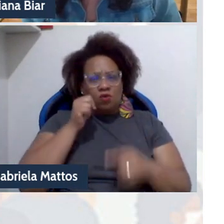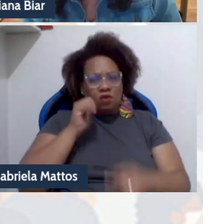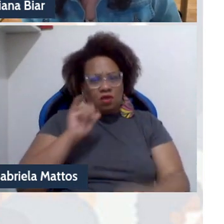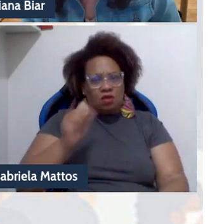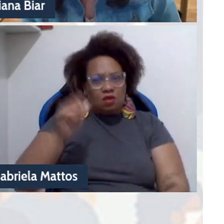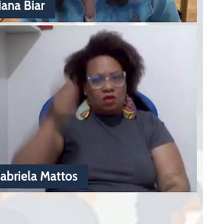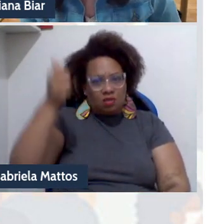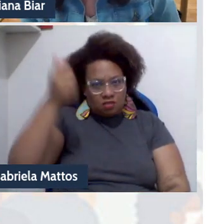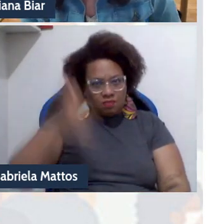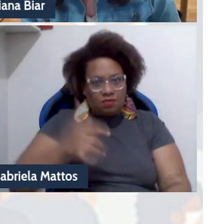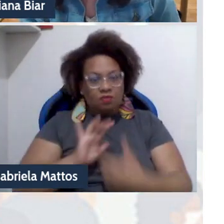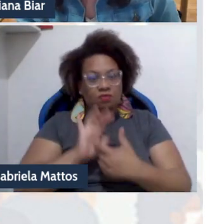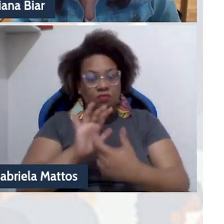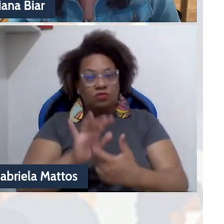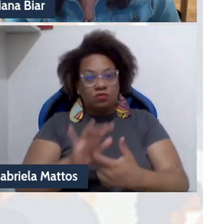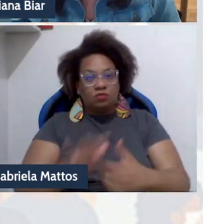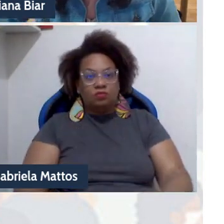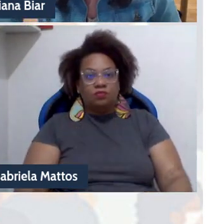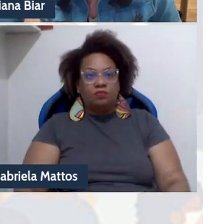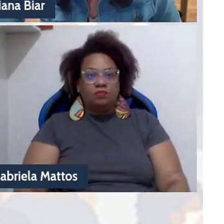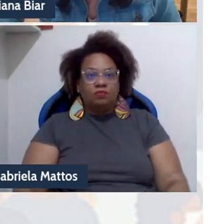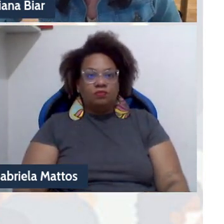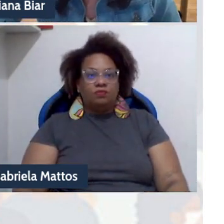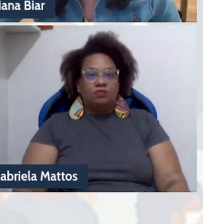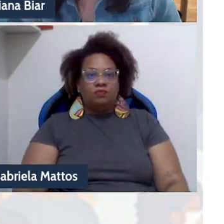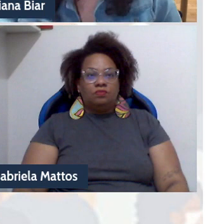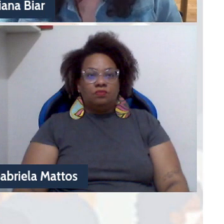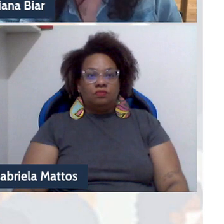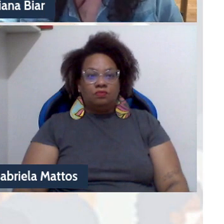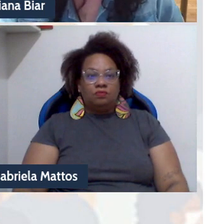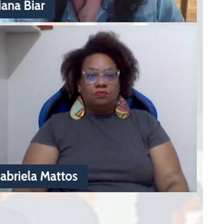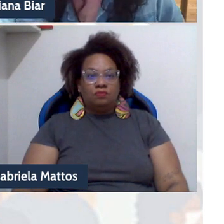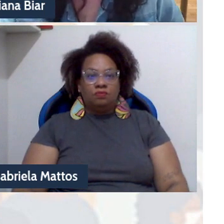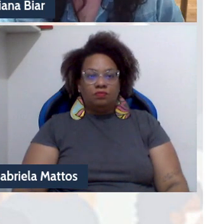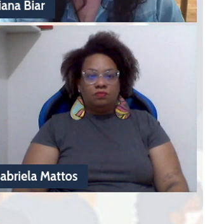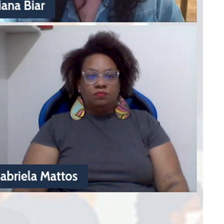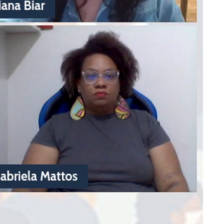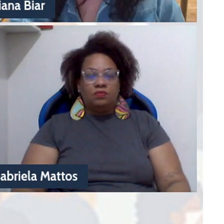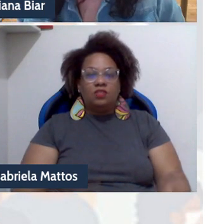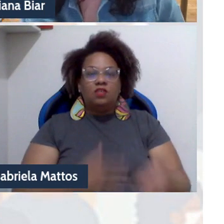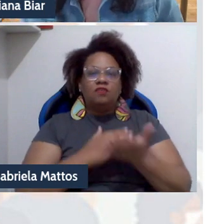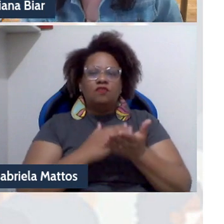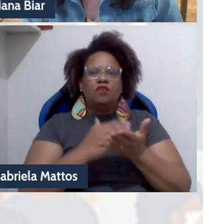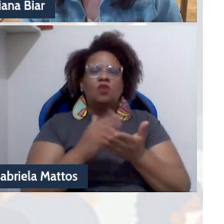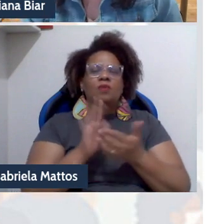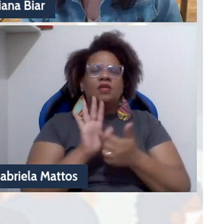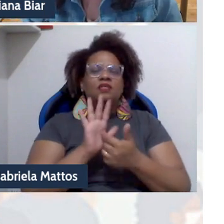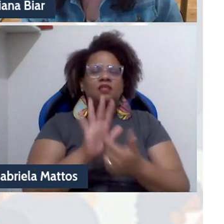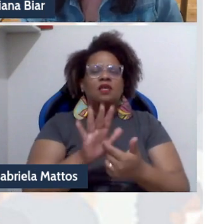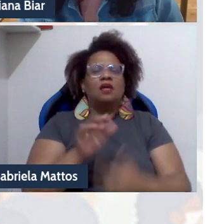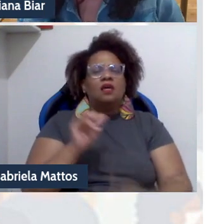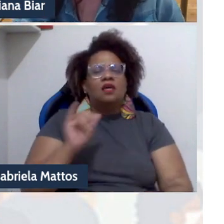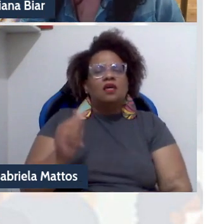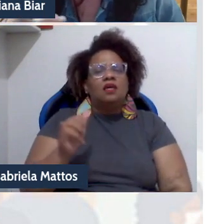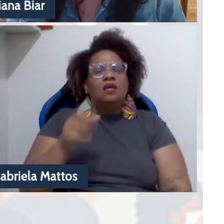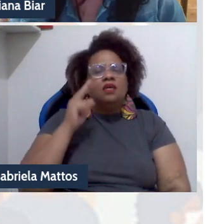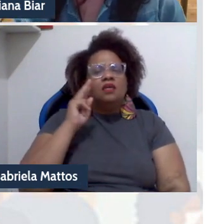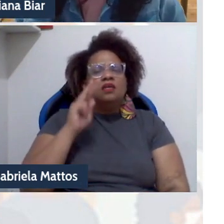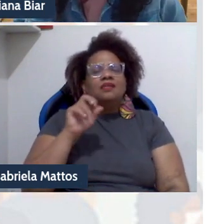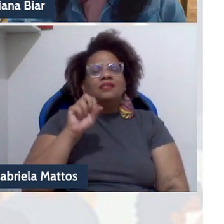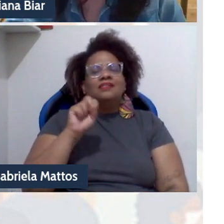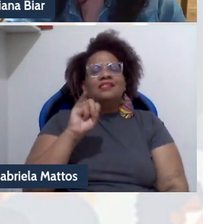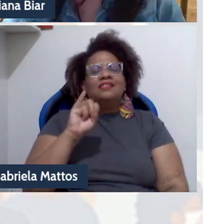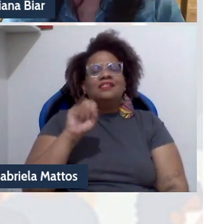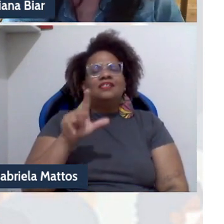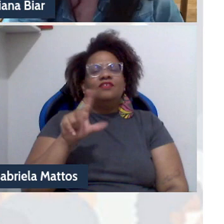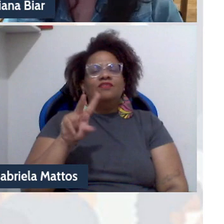mostrar. Eu vou começar lendo com vocês alguns trechos da narrativa da Silvia. É uma narrativa longa, né?